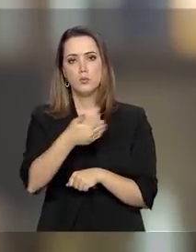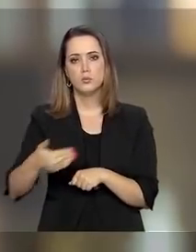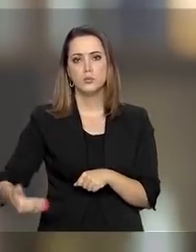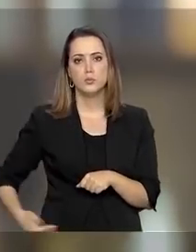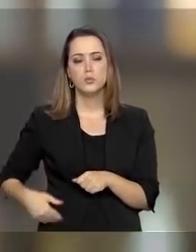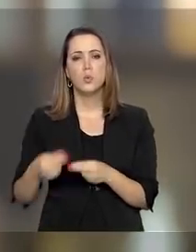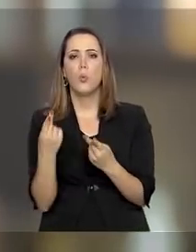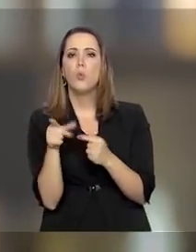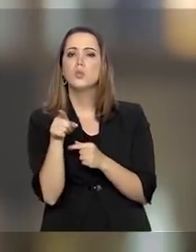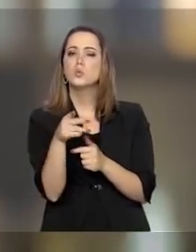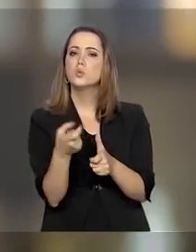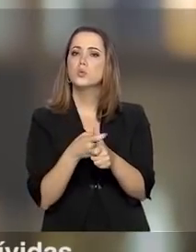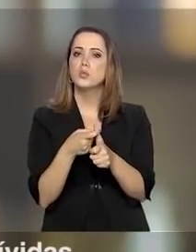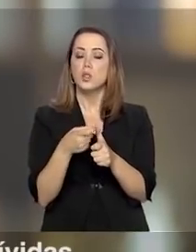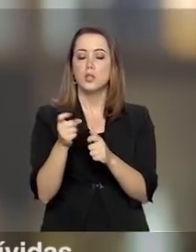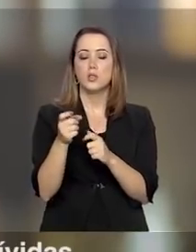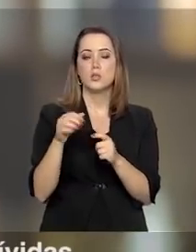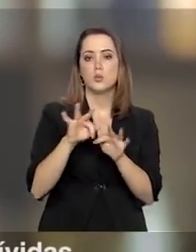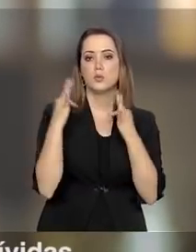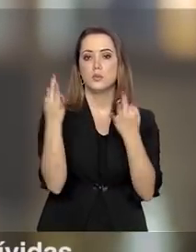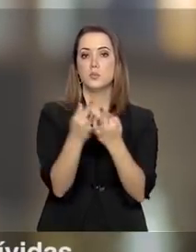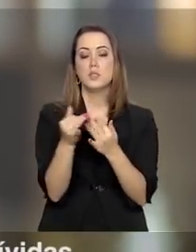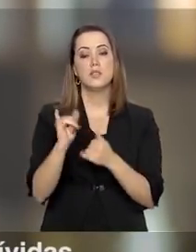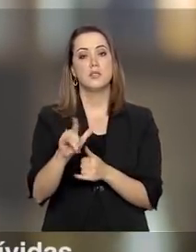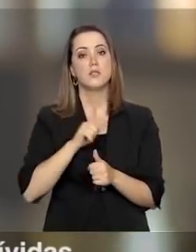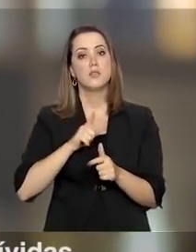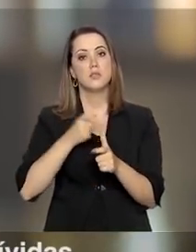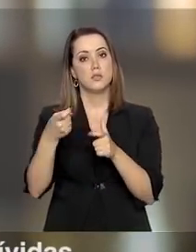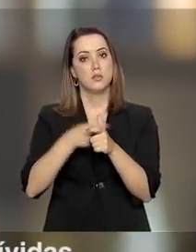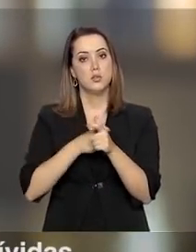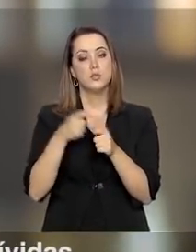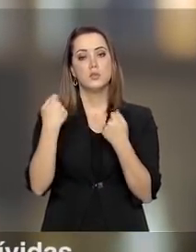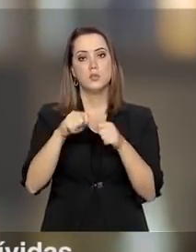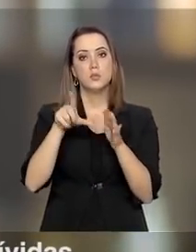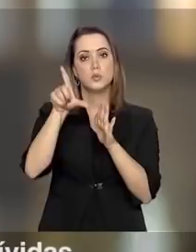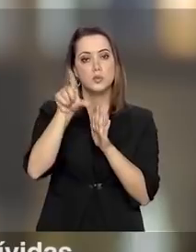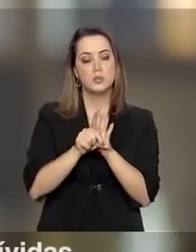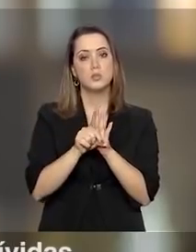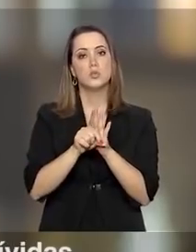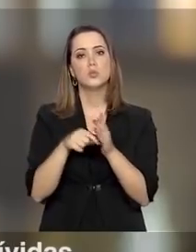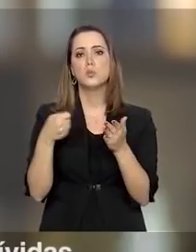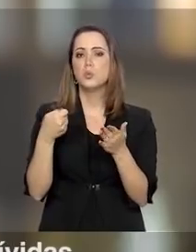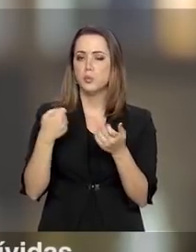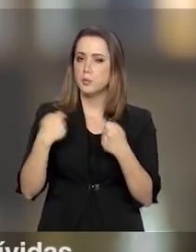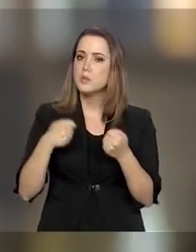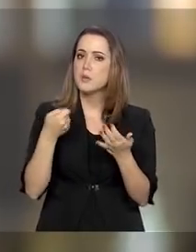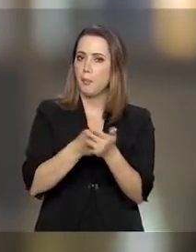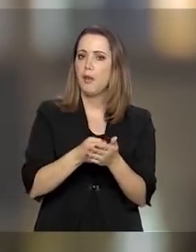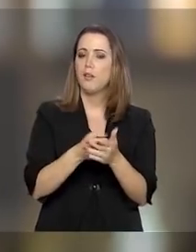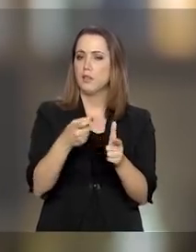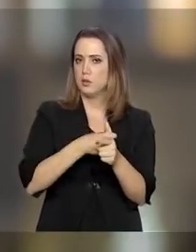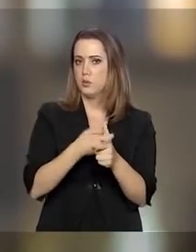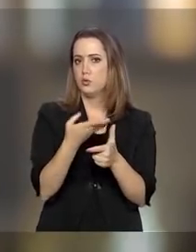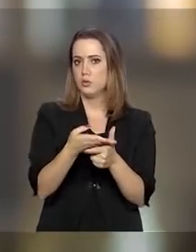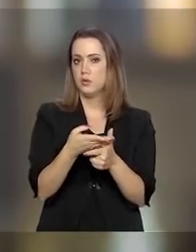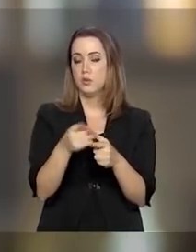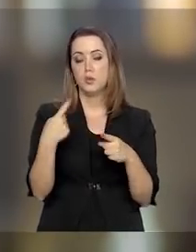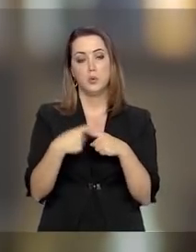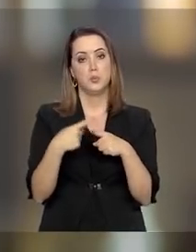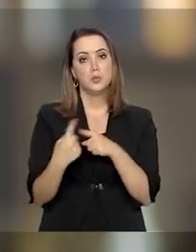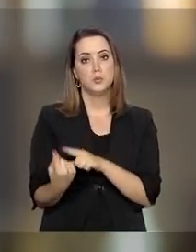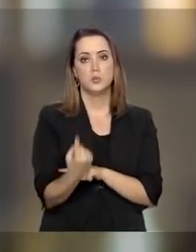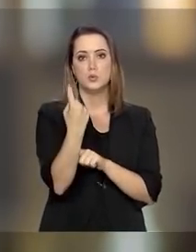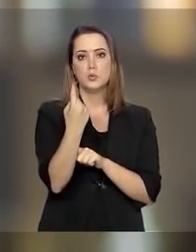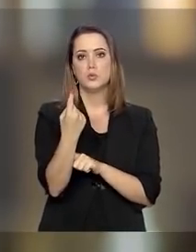governo é como a sua família se estiver endividada precisa diminuir despesas para pagar as dívidas por isso uma de